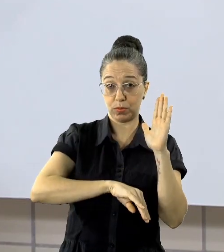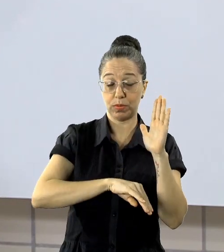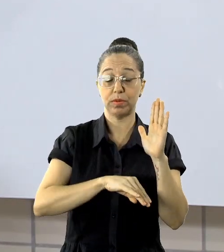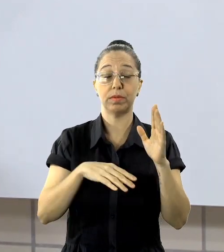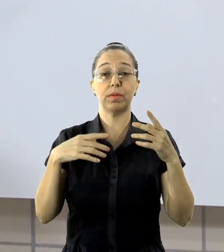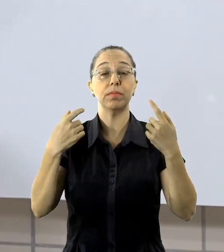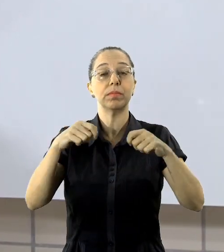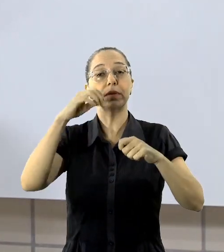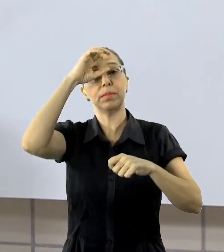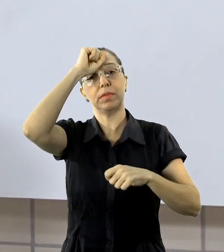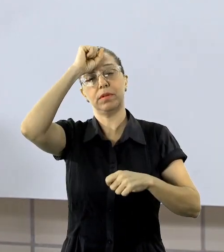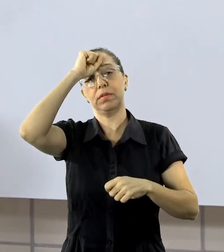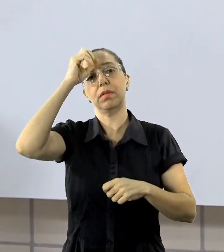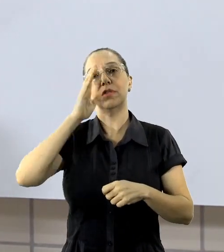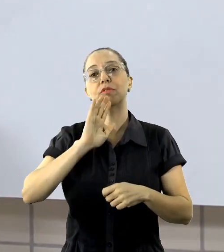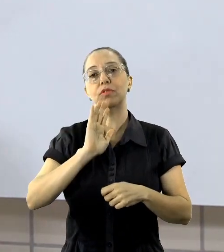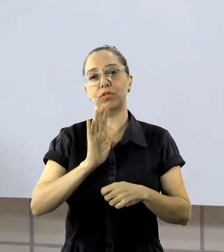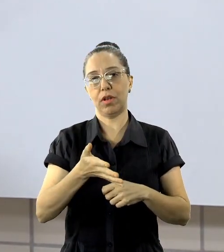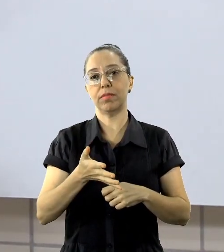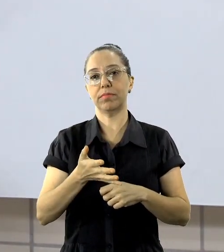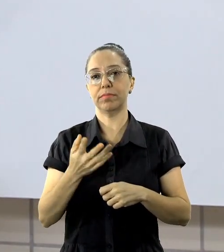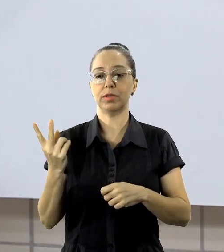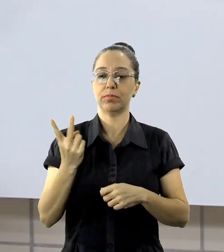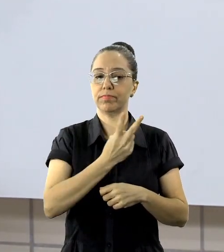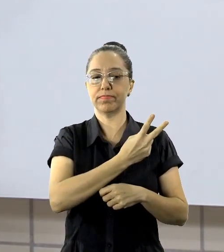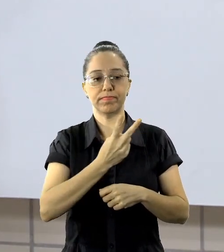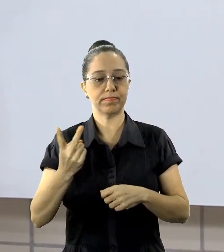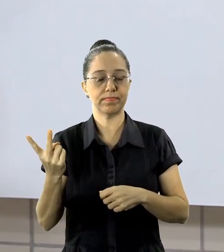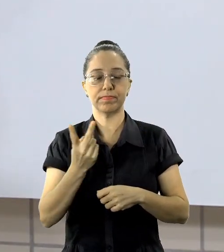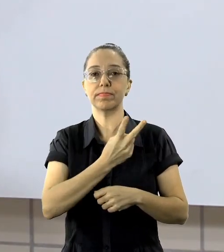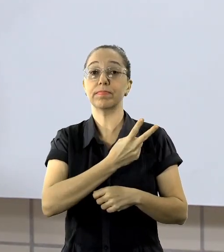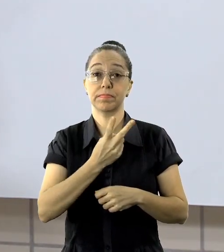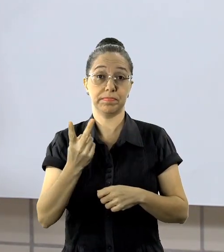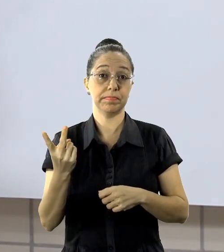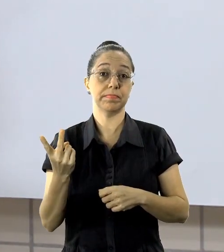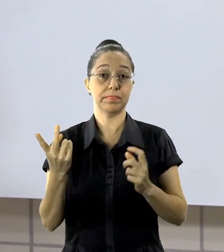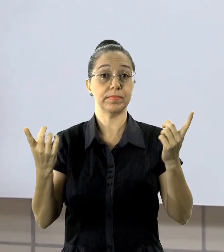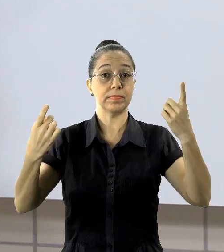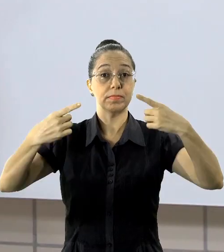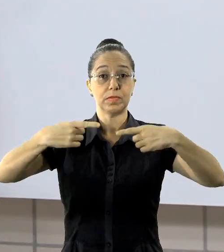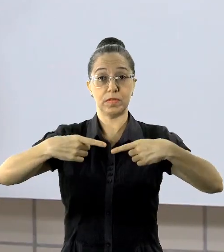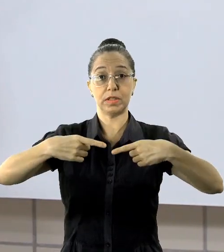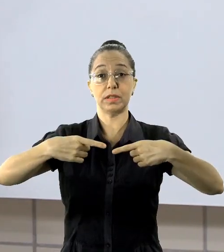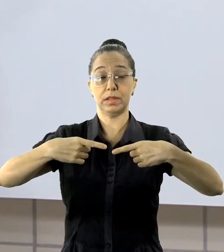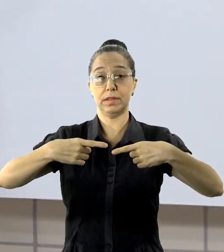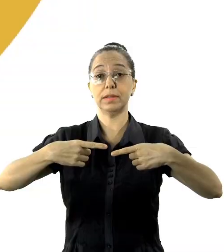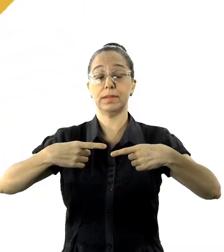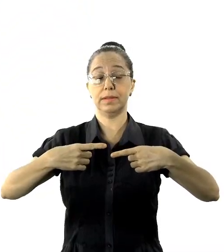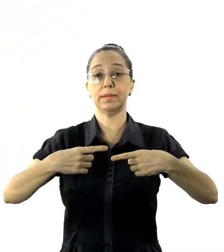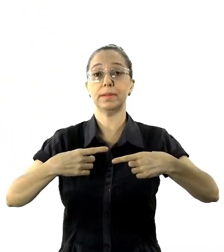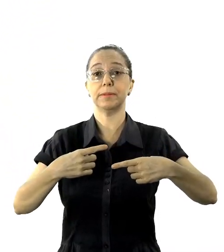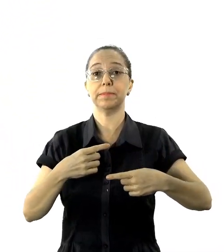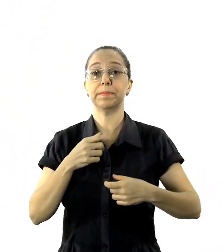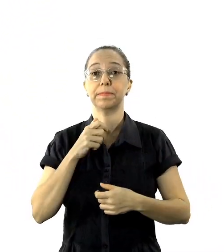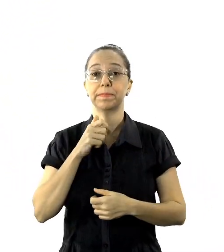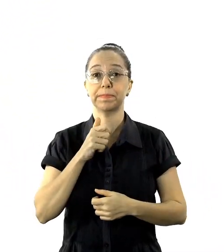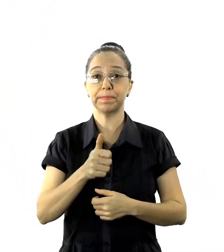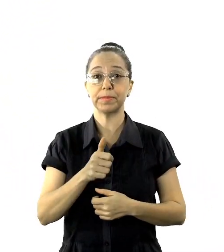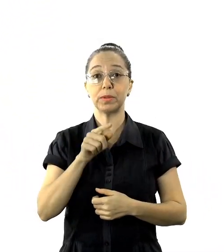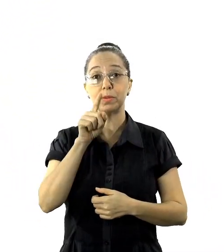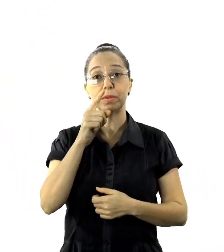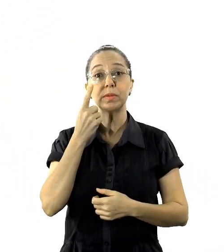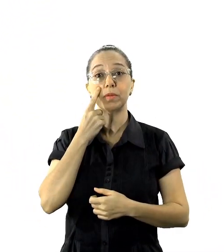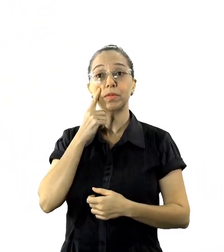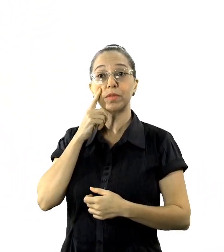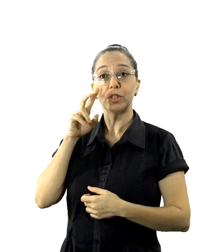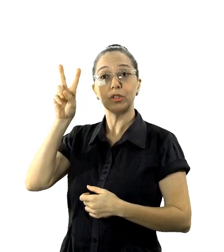e entendemos que a adição e a subtração são operações inversas, opostas entre si. Na sua telinha